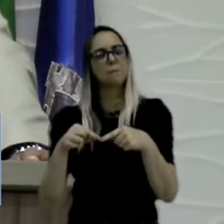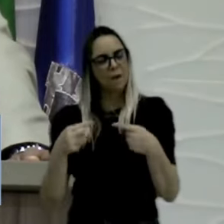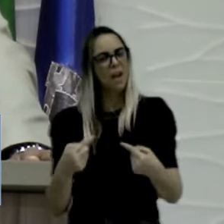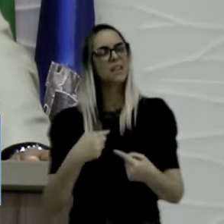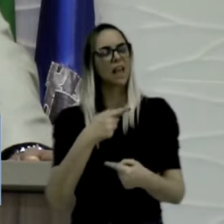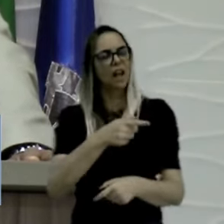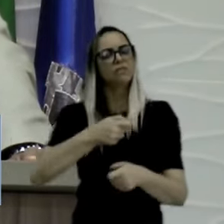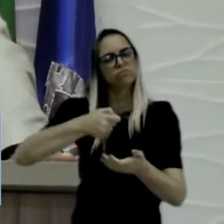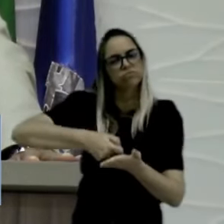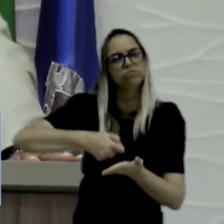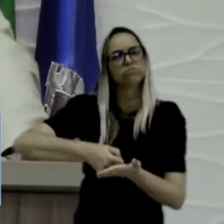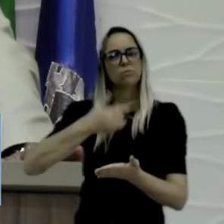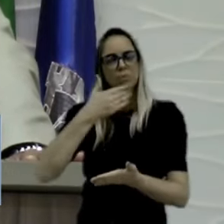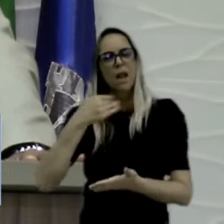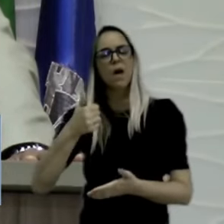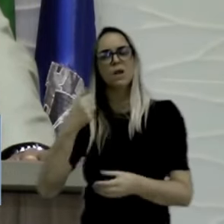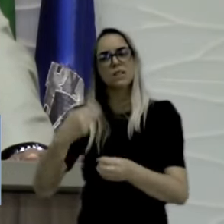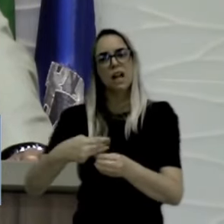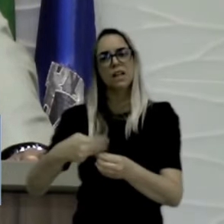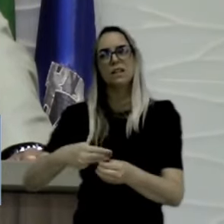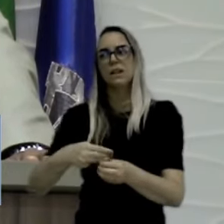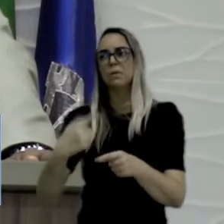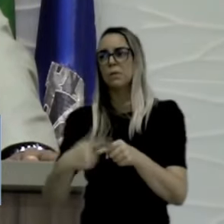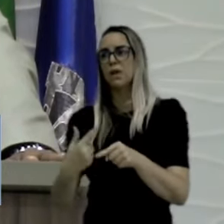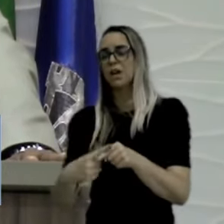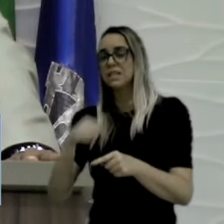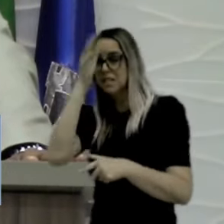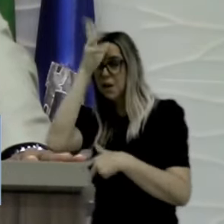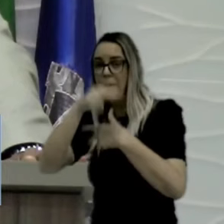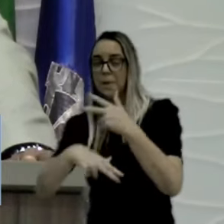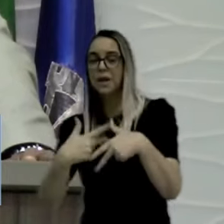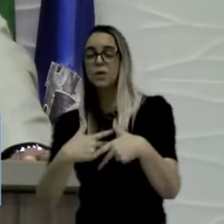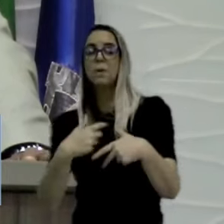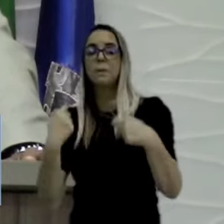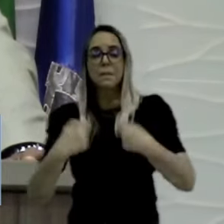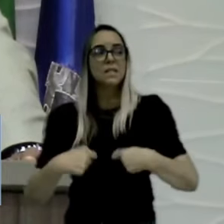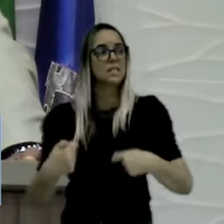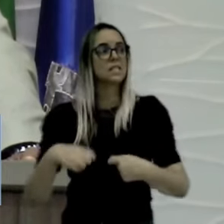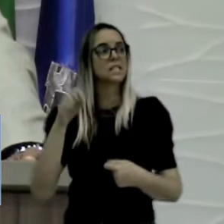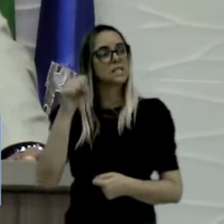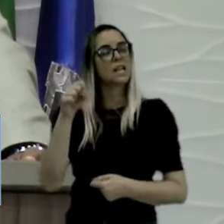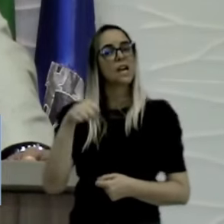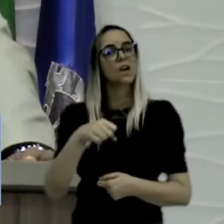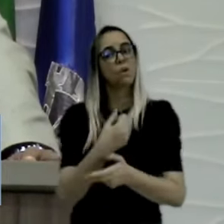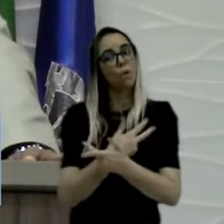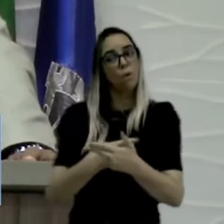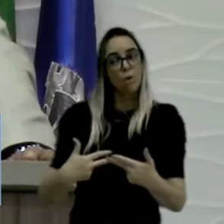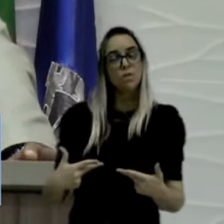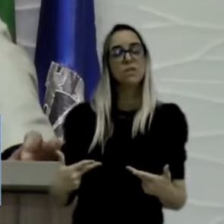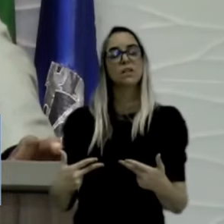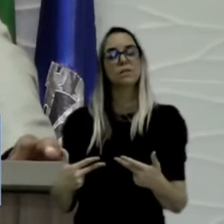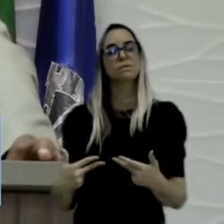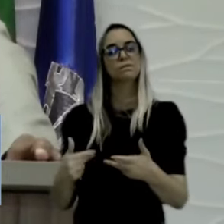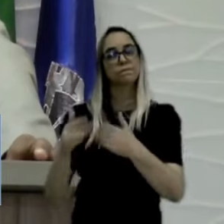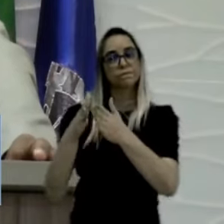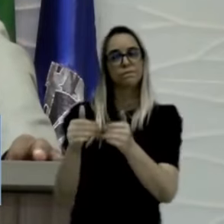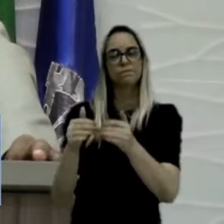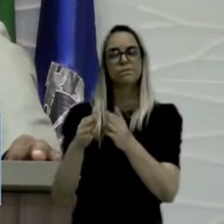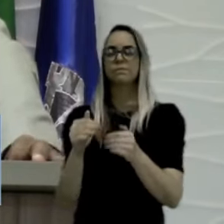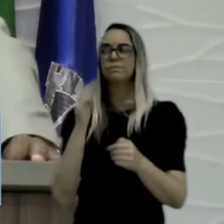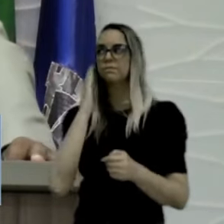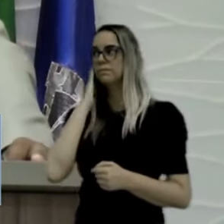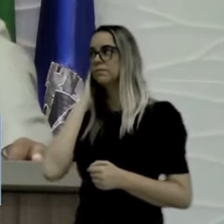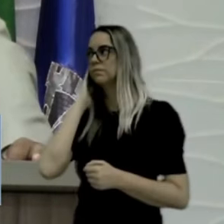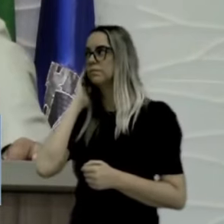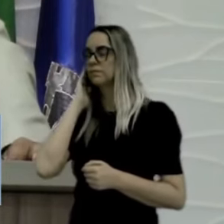que ela quer o melhor para a cidade dela. Ela é São Bentense. Precisa sim trazer mais coisas. Precisa sim pedir, não